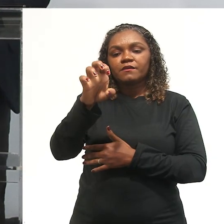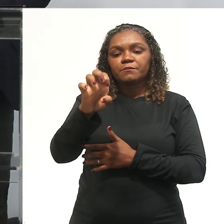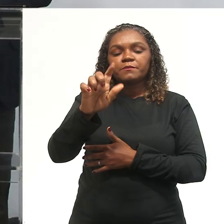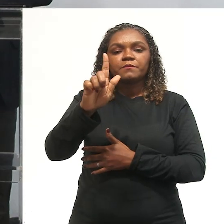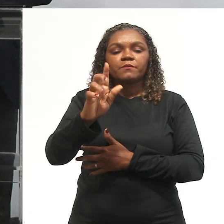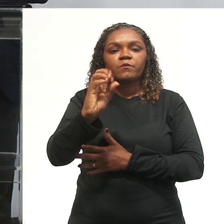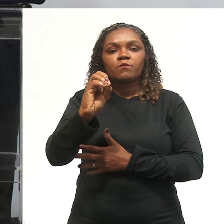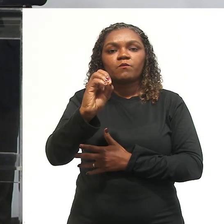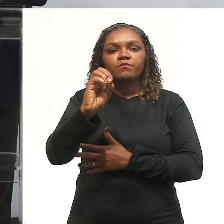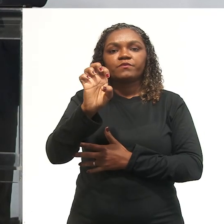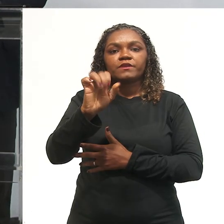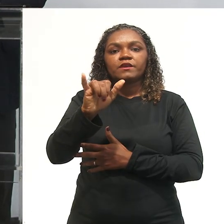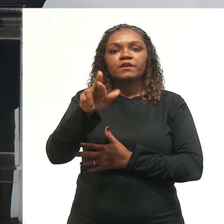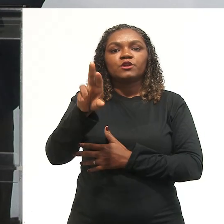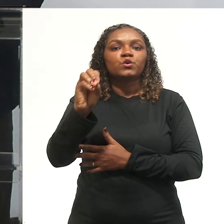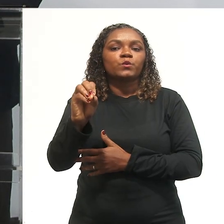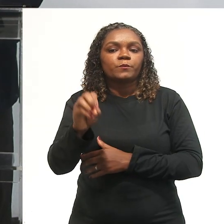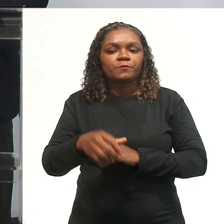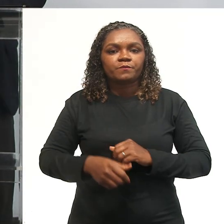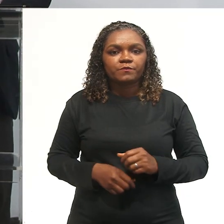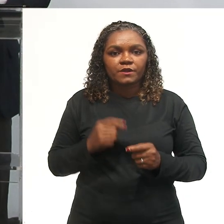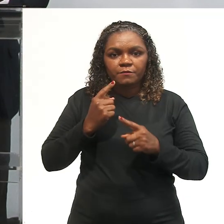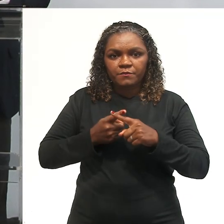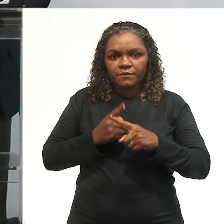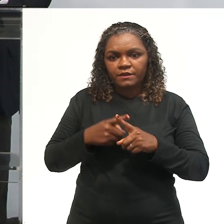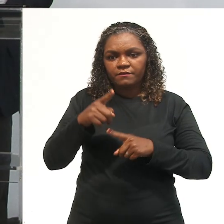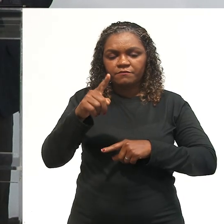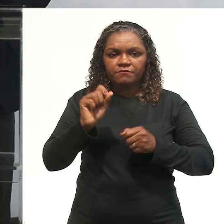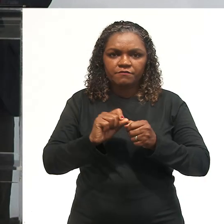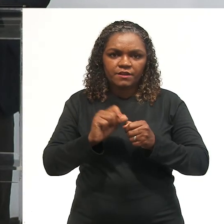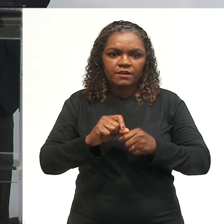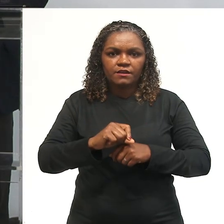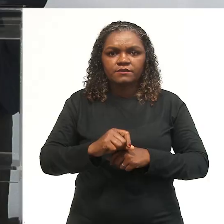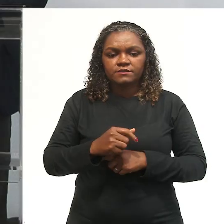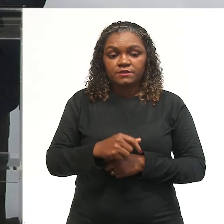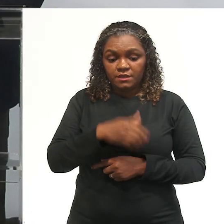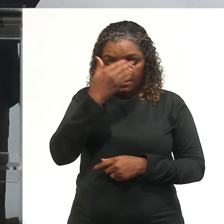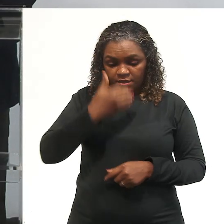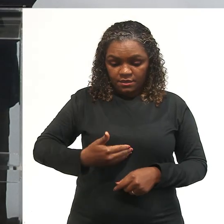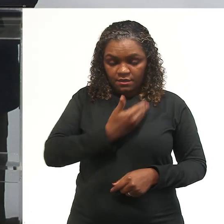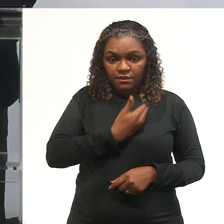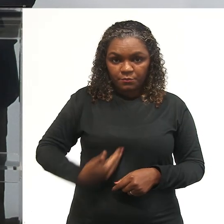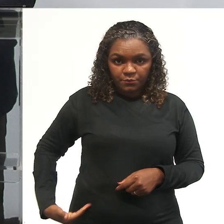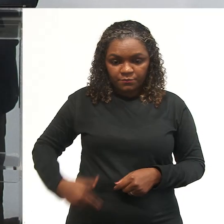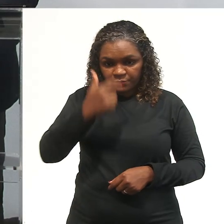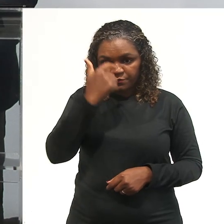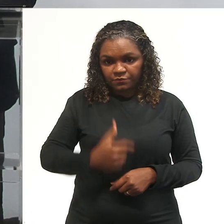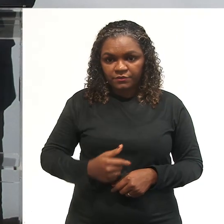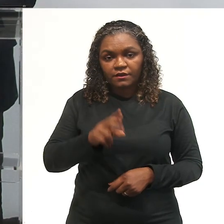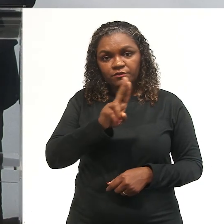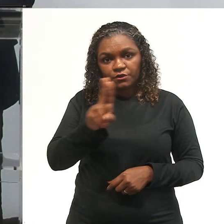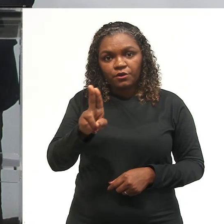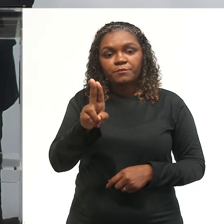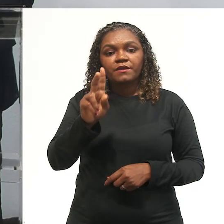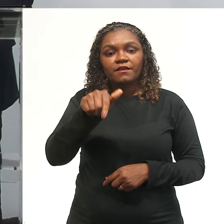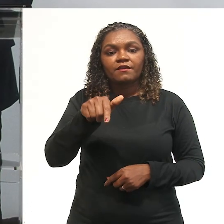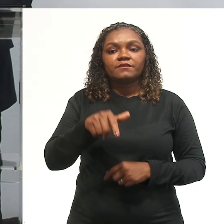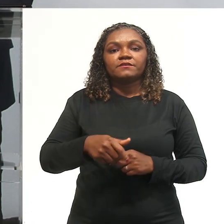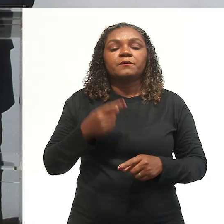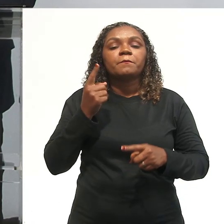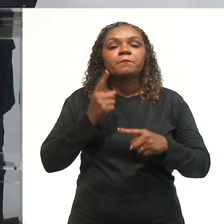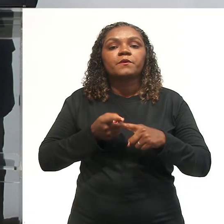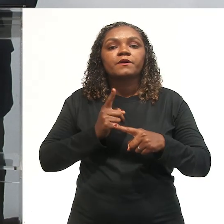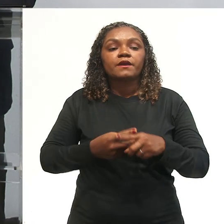agente público que trabalha com o pregão eletrônico, nós devemos nominá-lo como pregoeiro. É o pregoeiro, portanto,